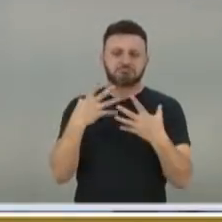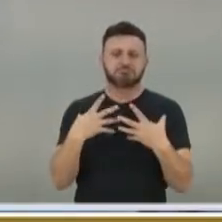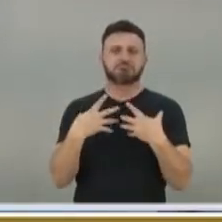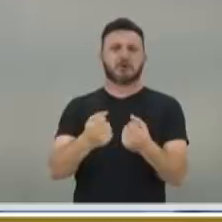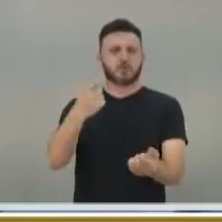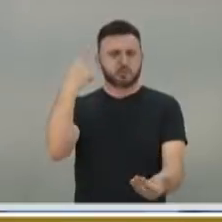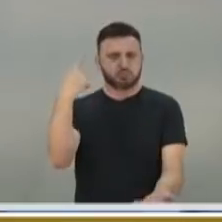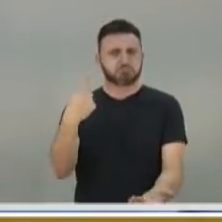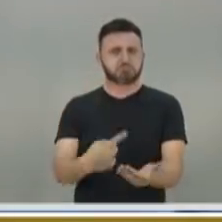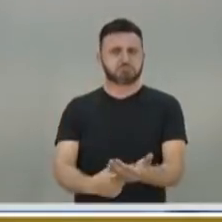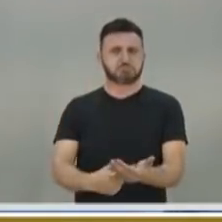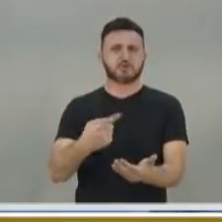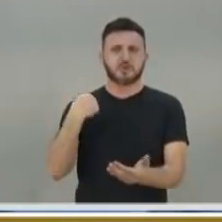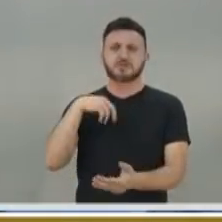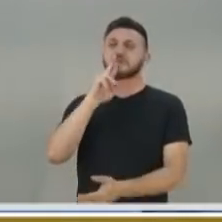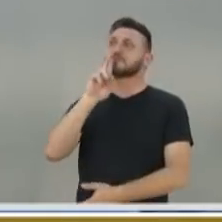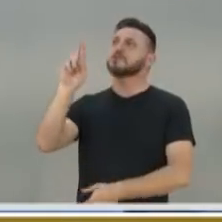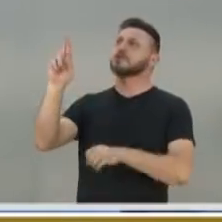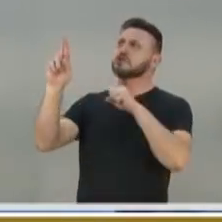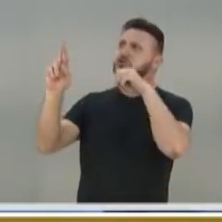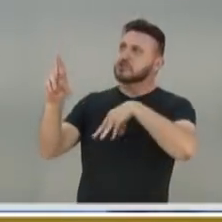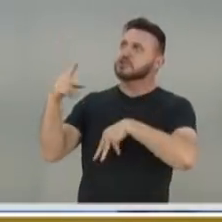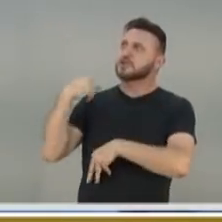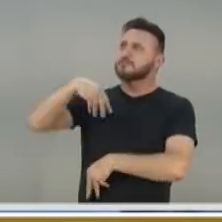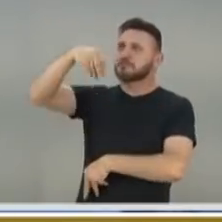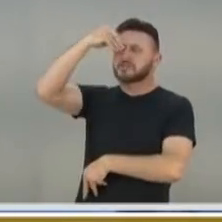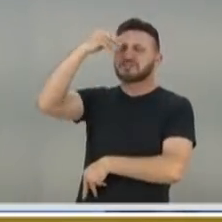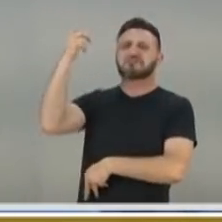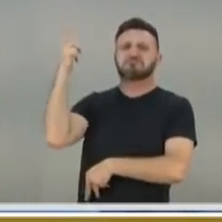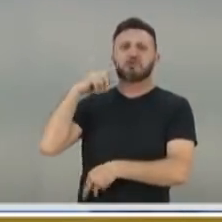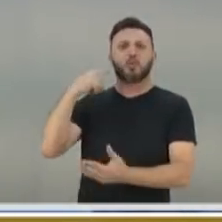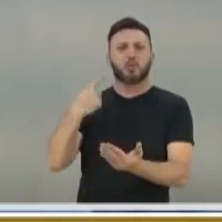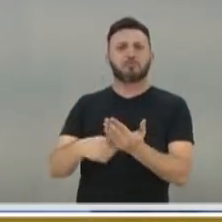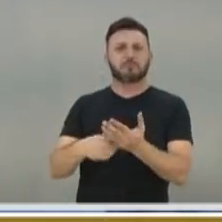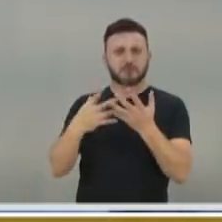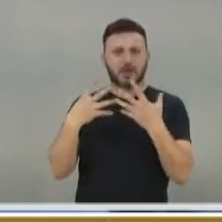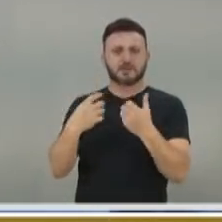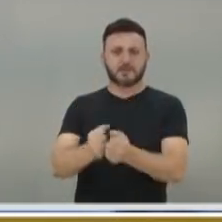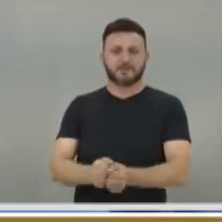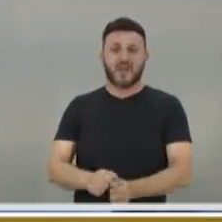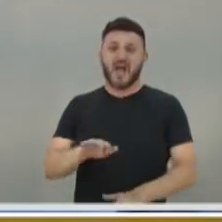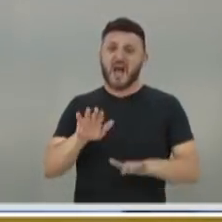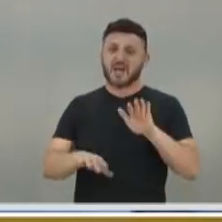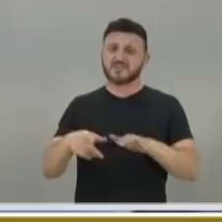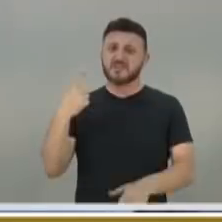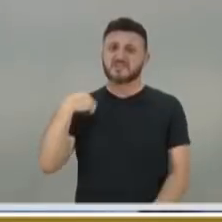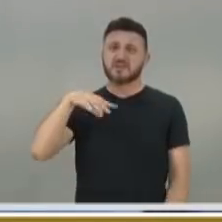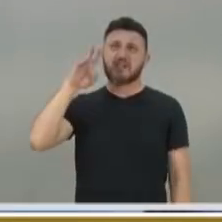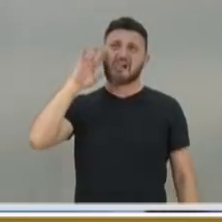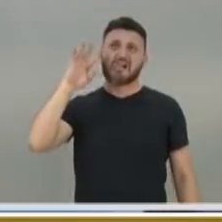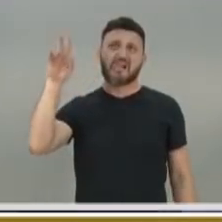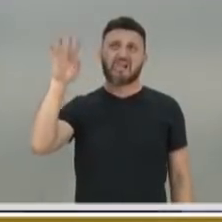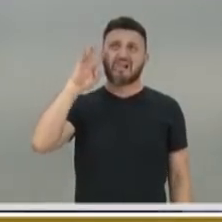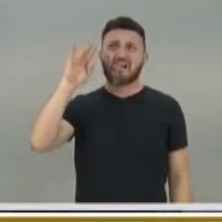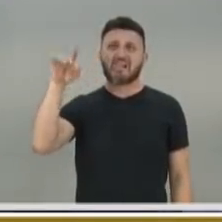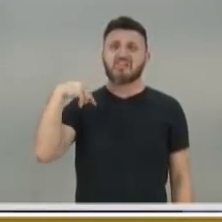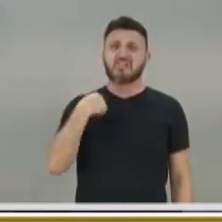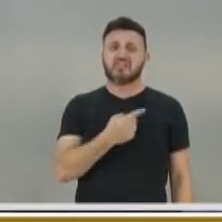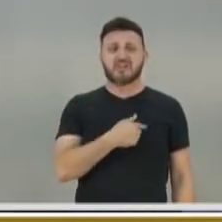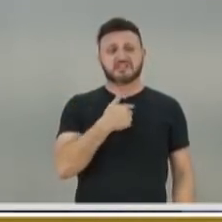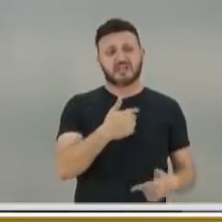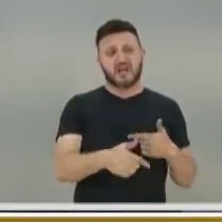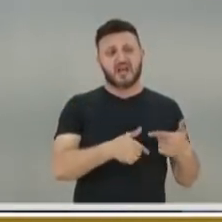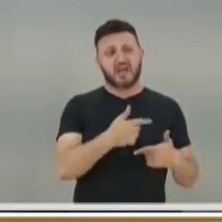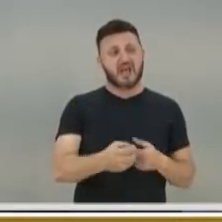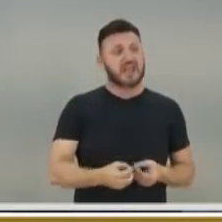de responder ao nosso batismo. E a gente, às vezes, se ilude, acha que a gente é que está fazendo o serviço,